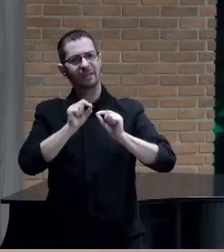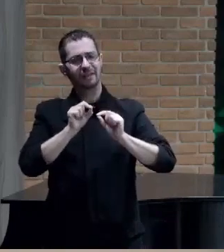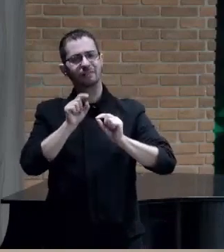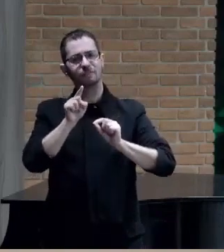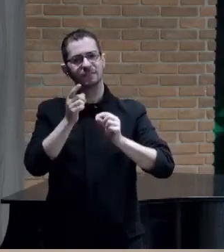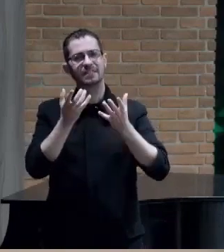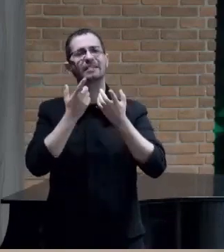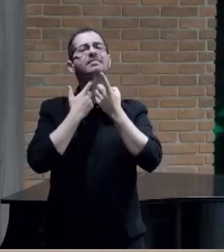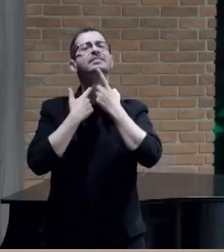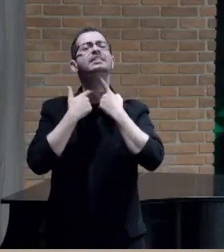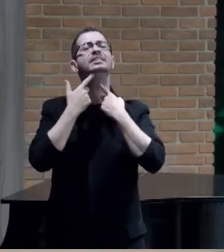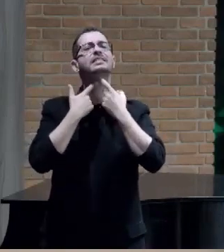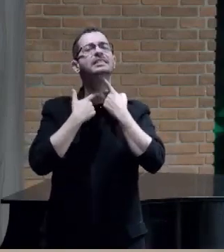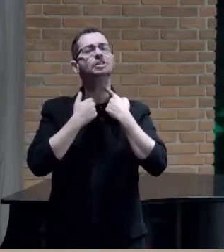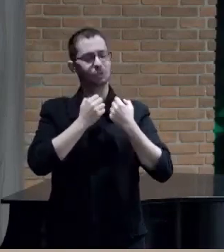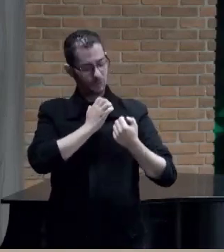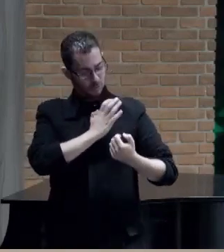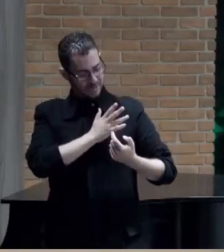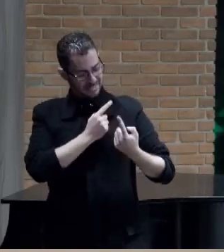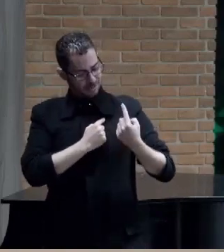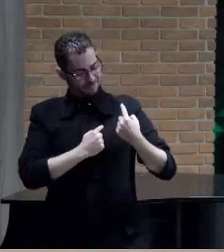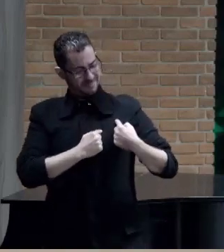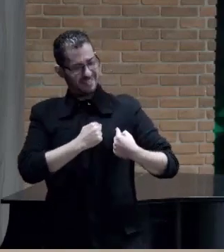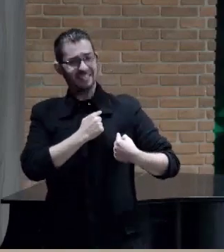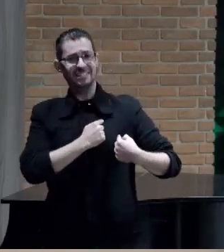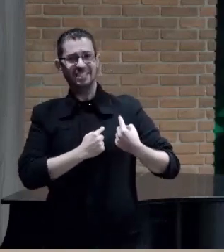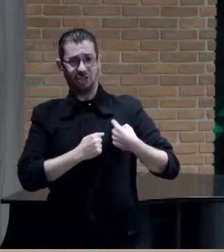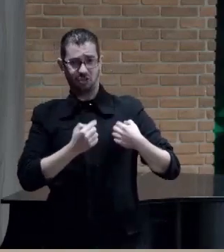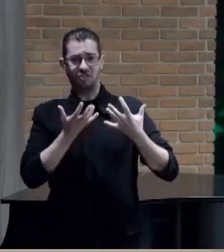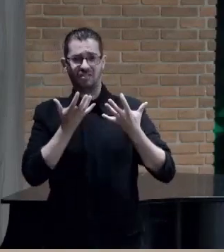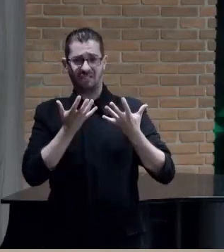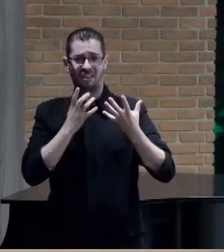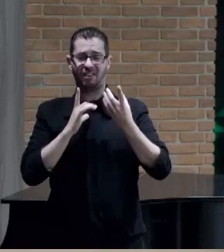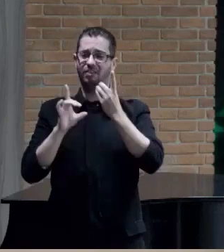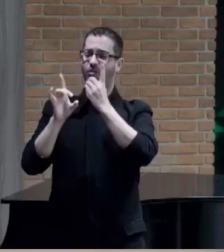desejoso no coração, de encontrar descanso em algum lugar.